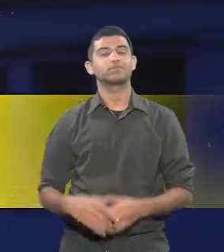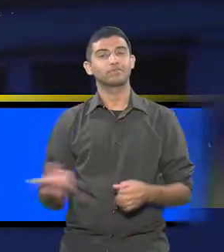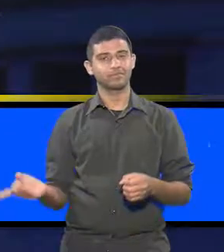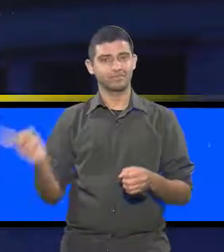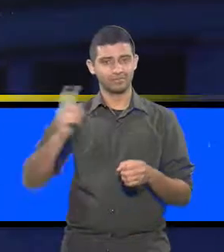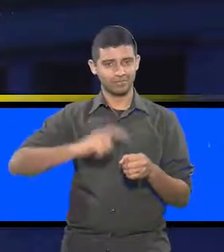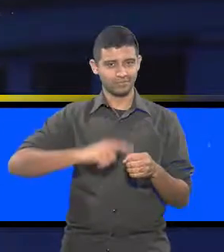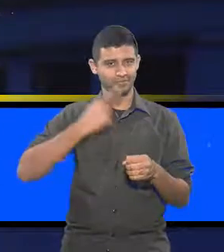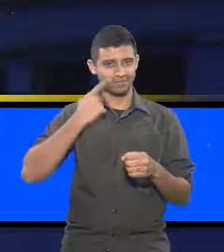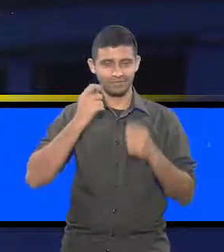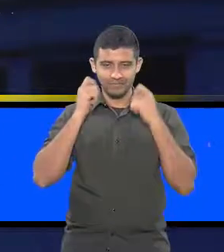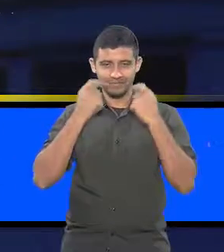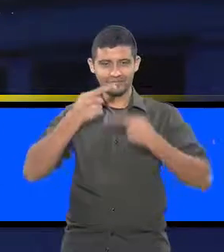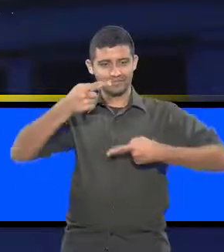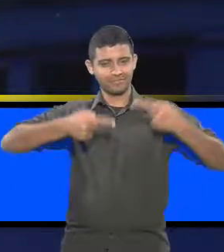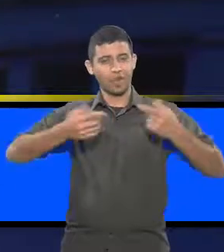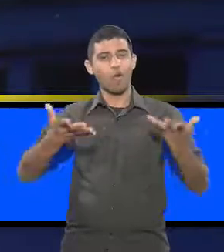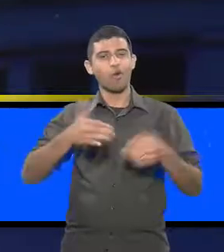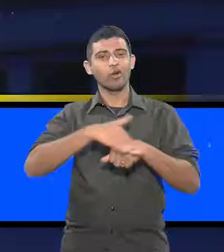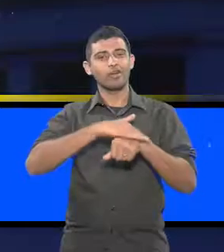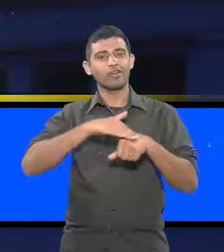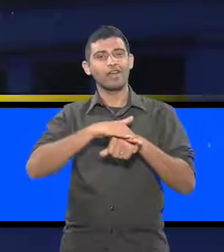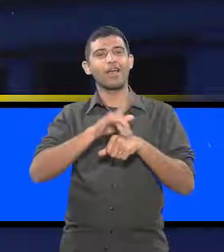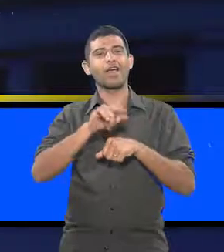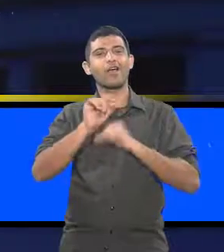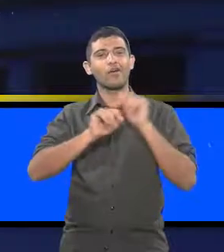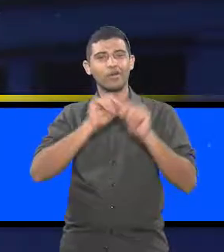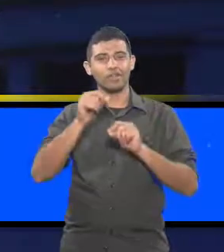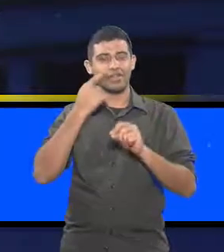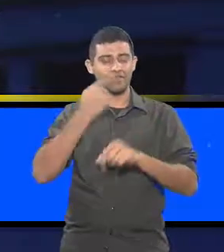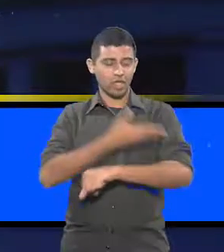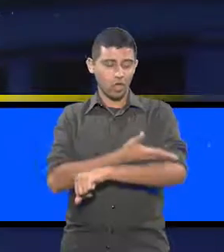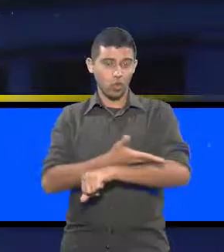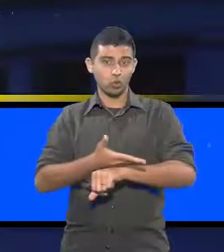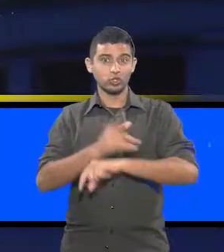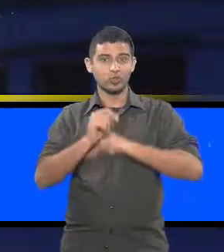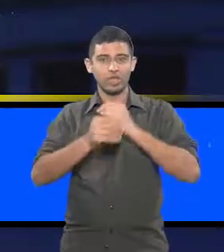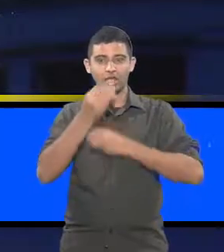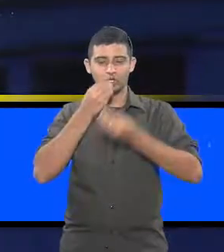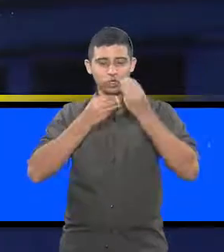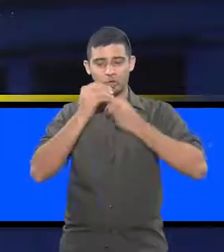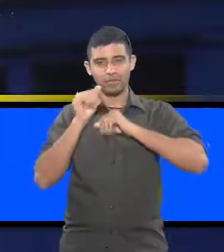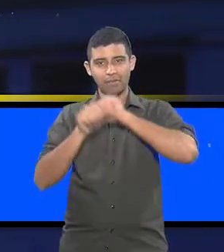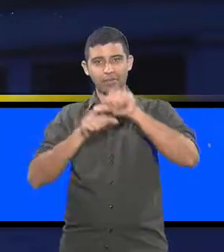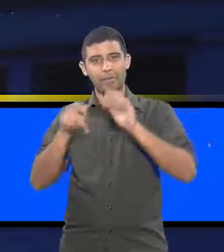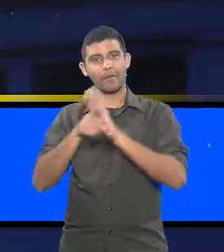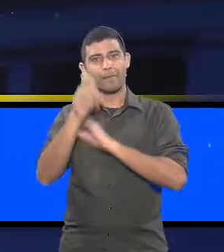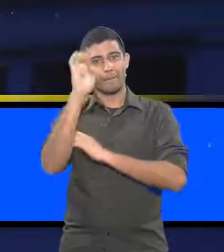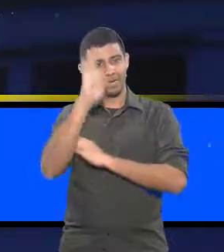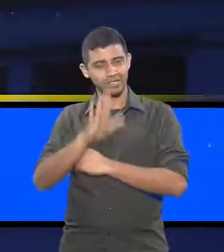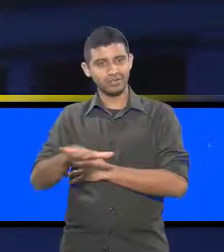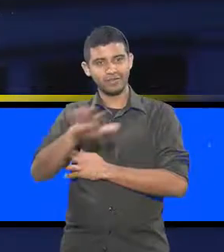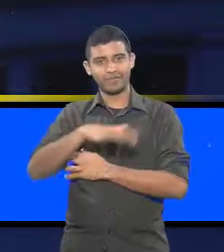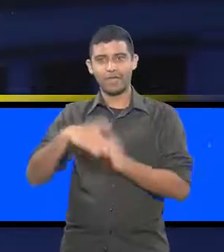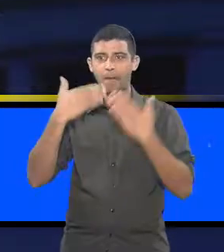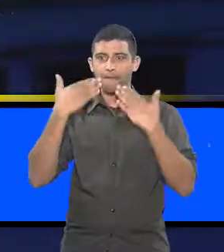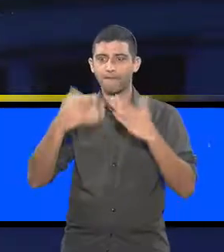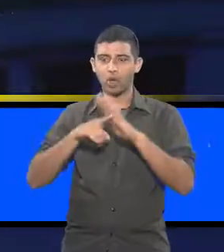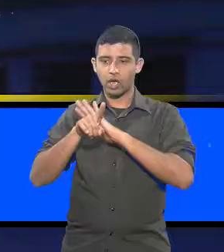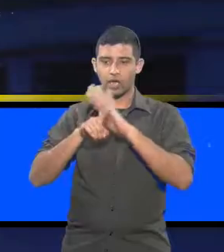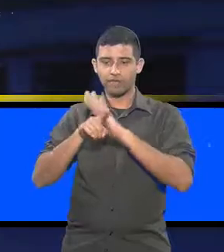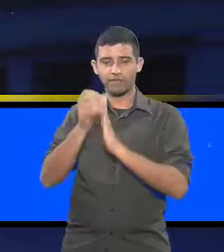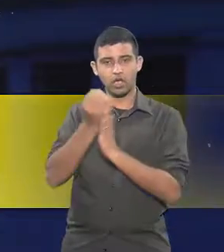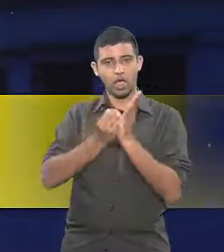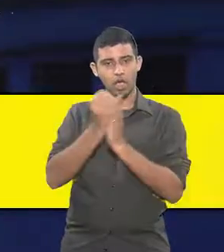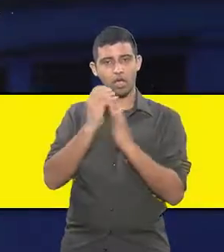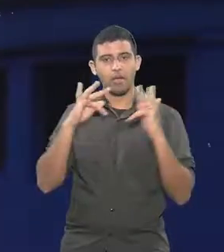estamos de volta com o Alerj Debate. Nossa conversa hoje é sobre a mudança nos hábitos alimentares do brasileiro, que se reflete na pesquisa de